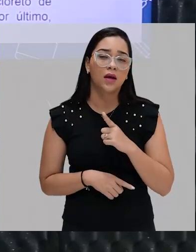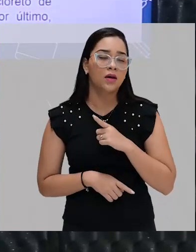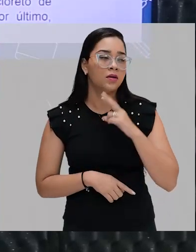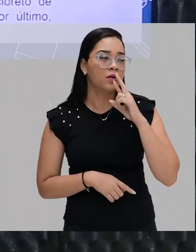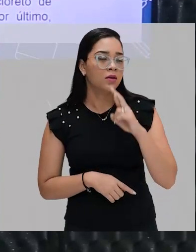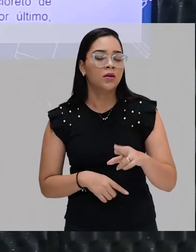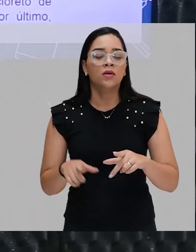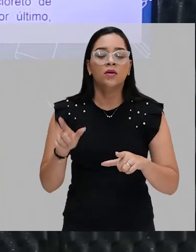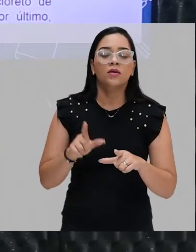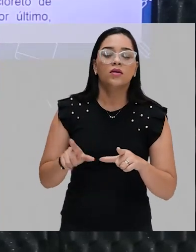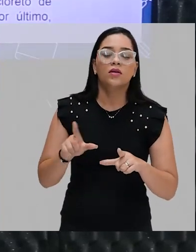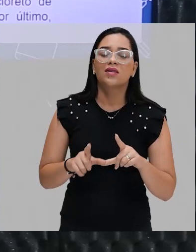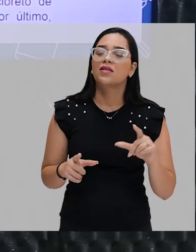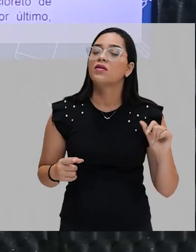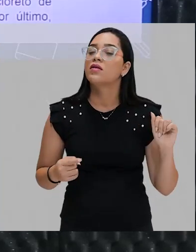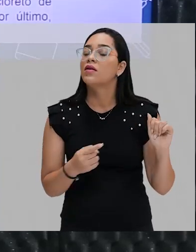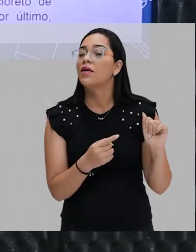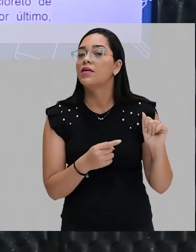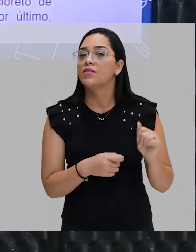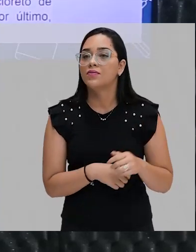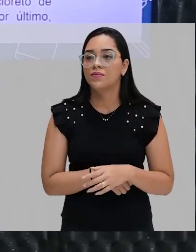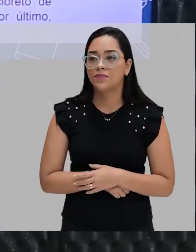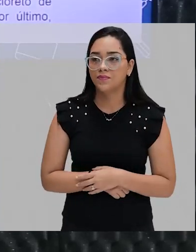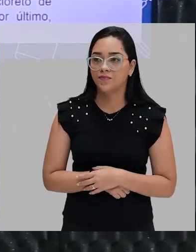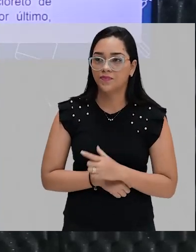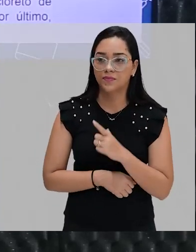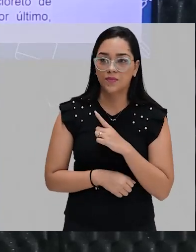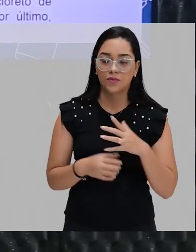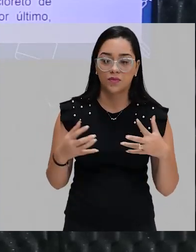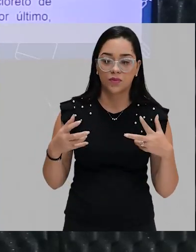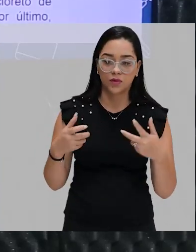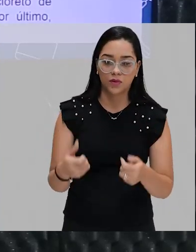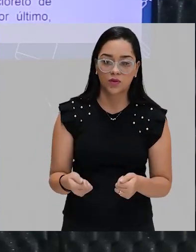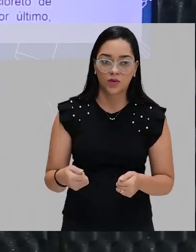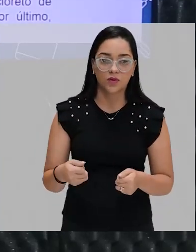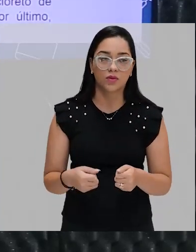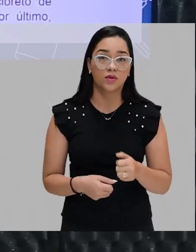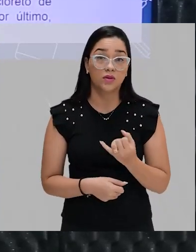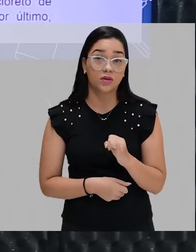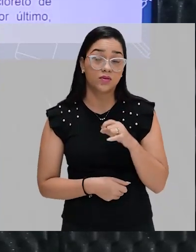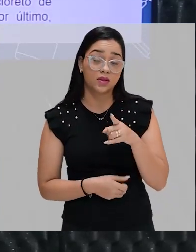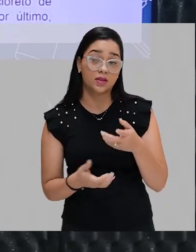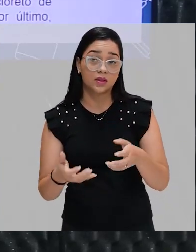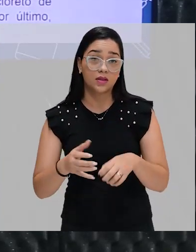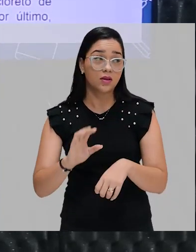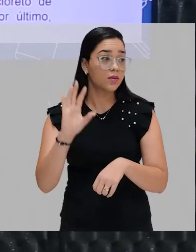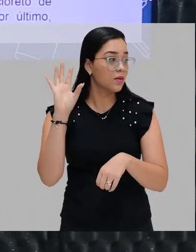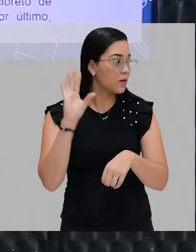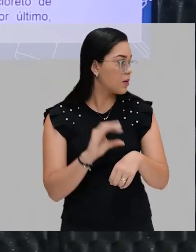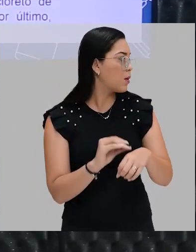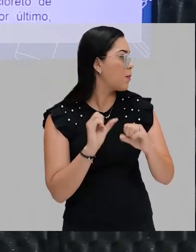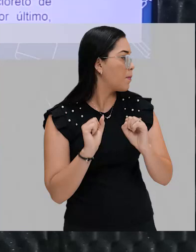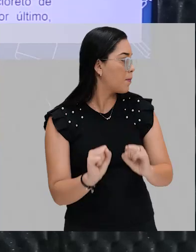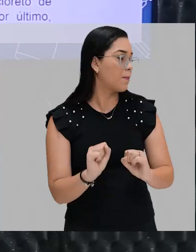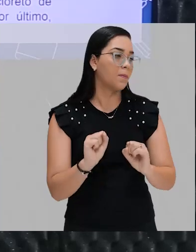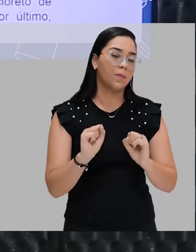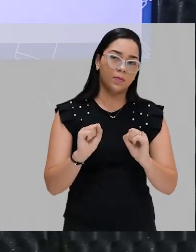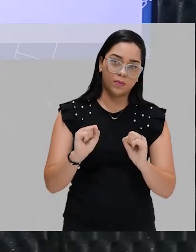resposta correta a alternativa A? Então, nós temos aqui todas as alternativas. Se você quiser printar a tela, por